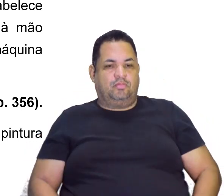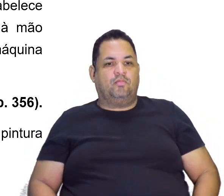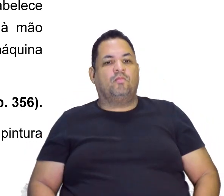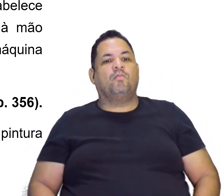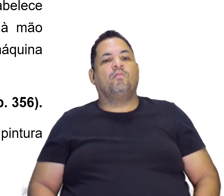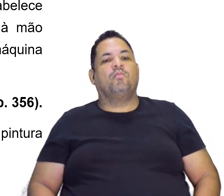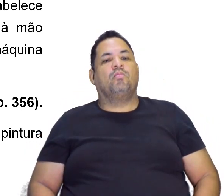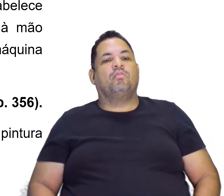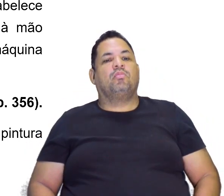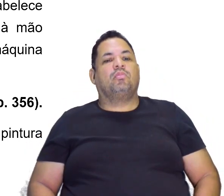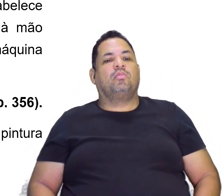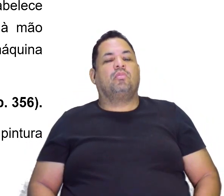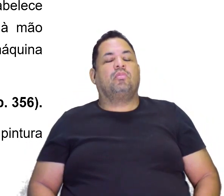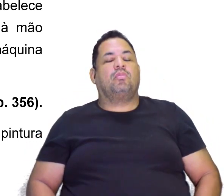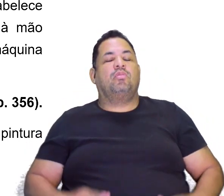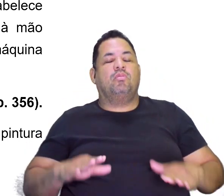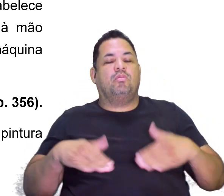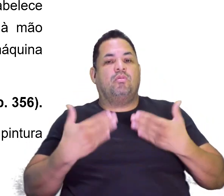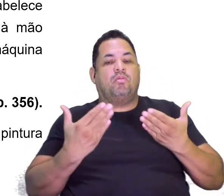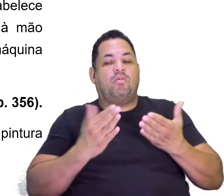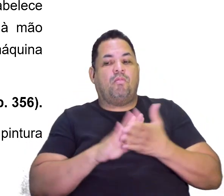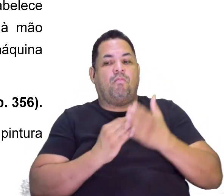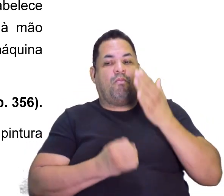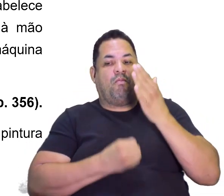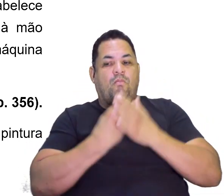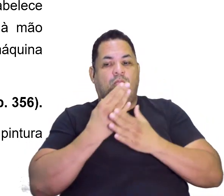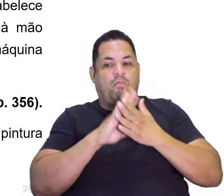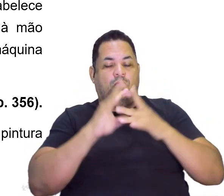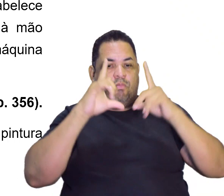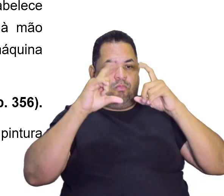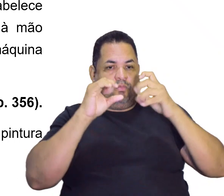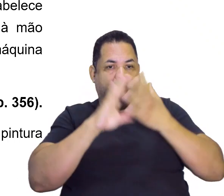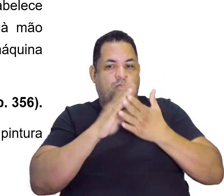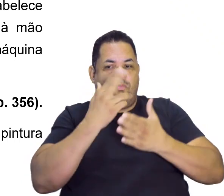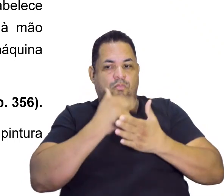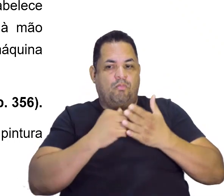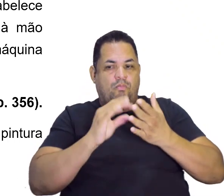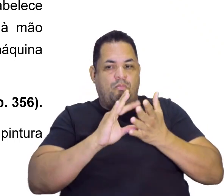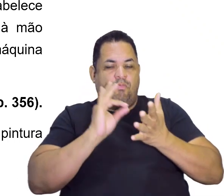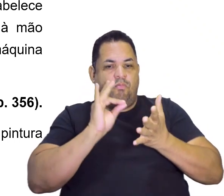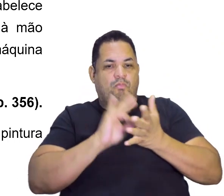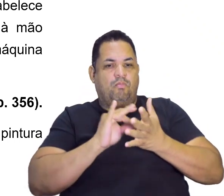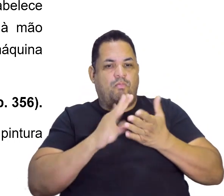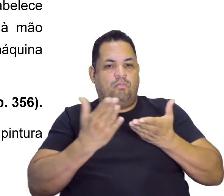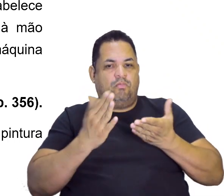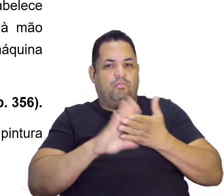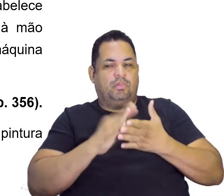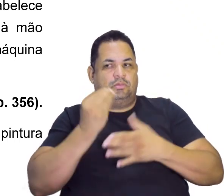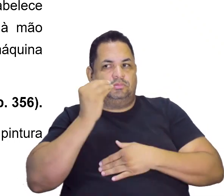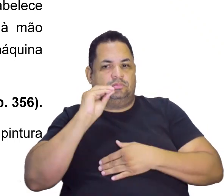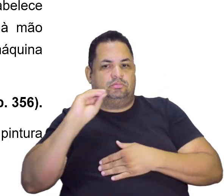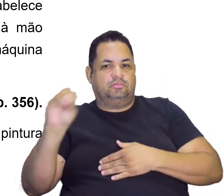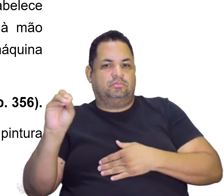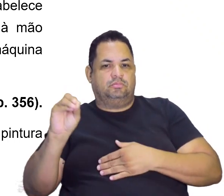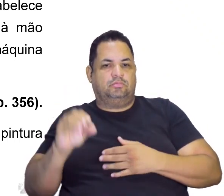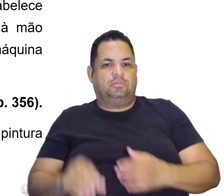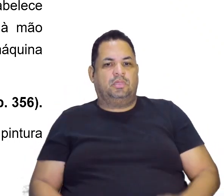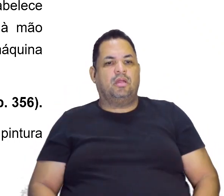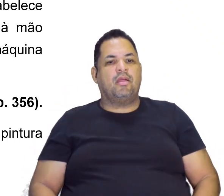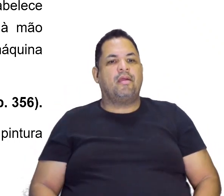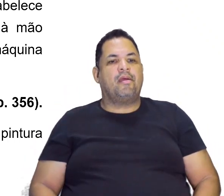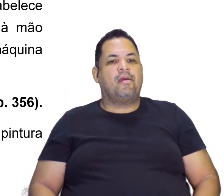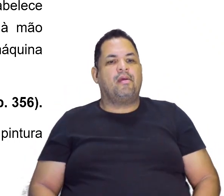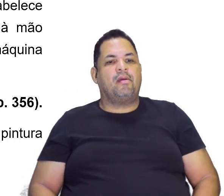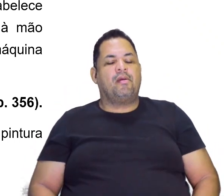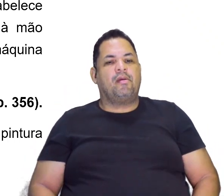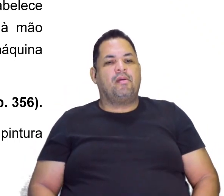fotografia. Então, quando surge a fotografia, os desenhos realistas já ficaram meio que obsoletos, né? Ficaram meio de lado.